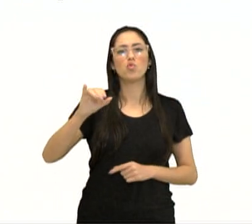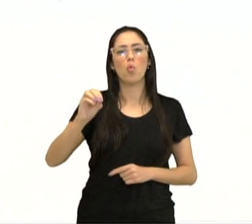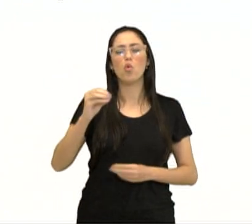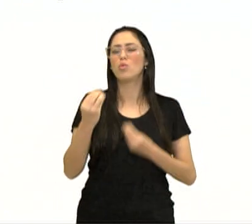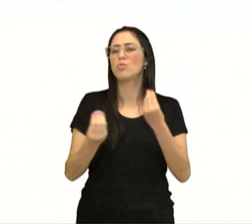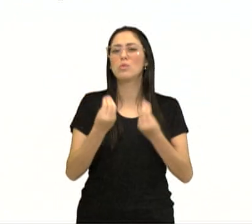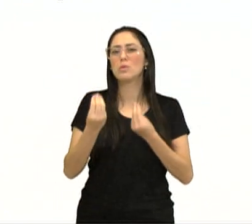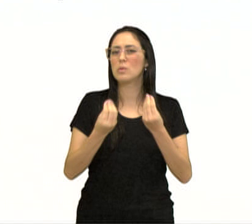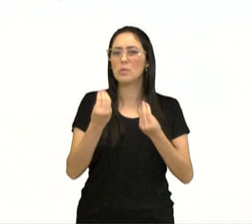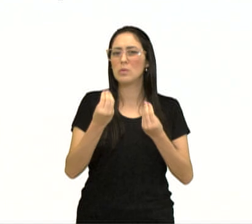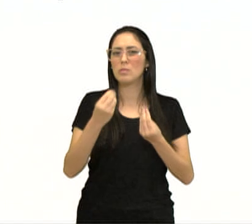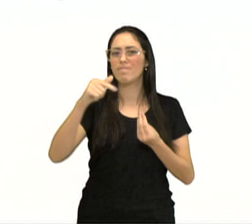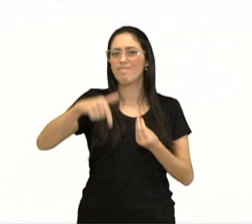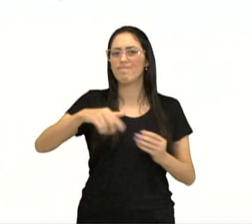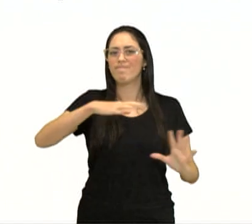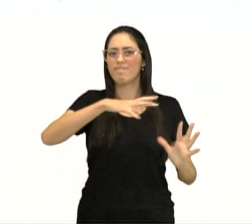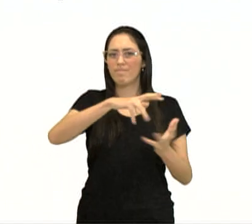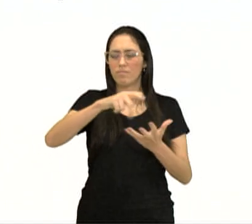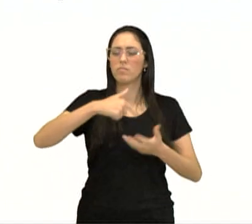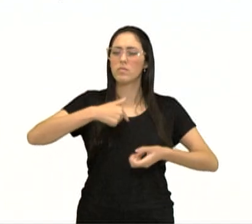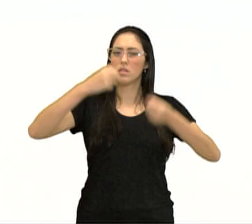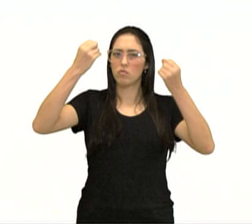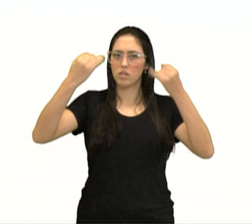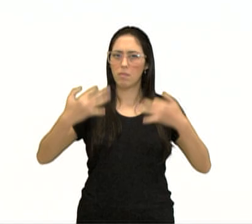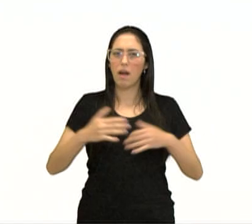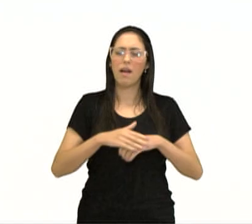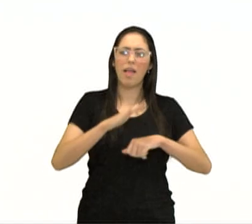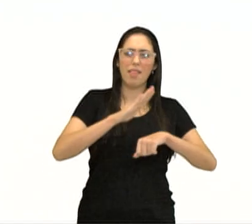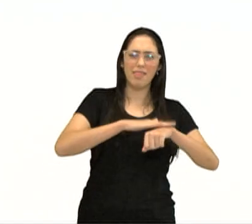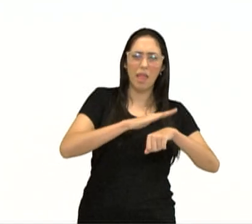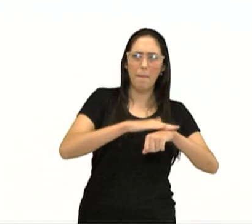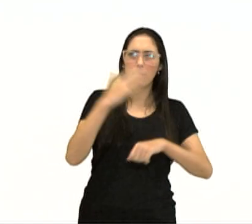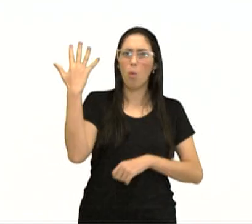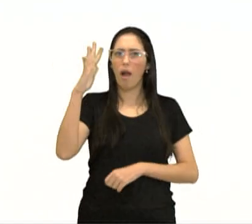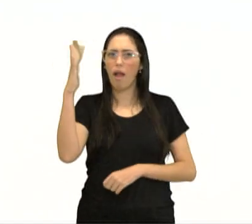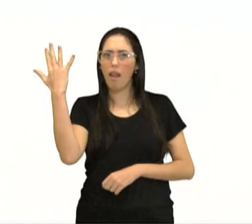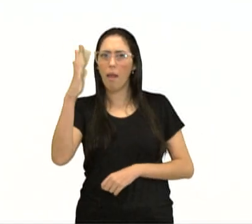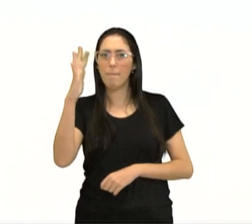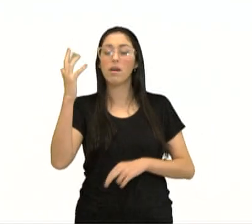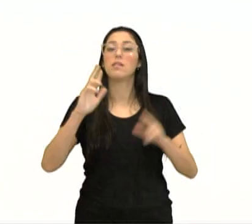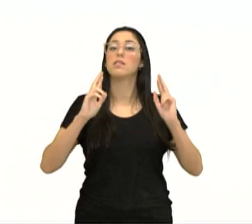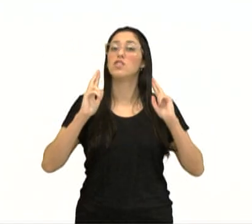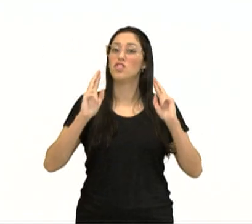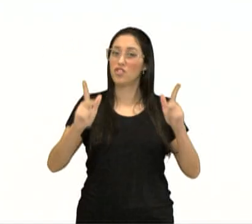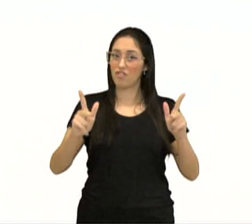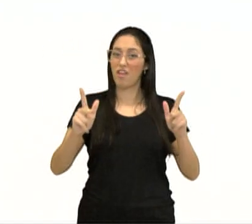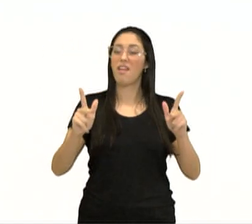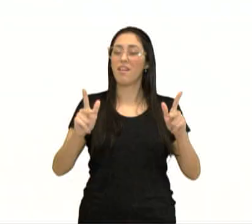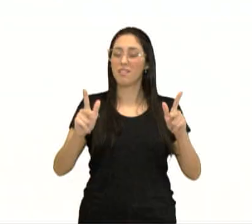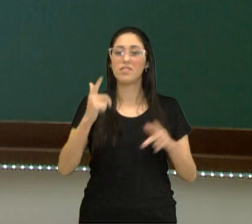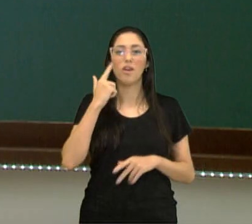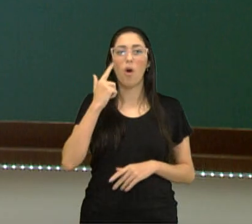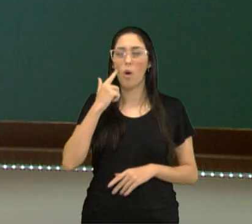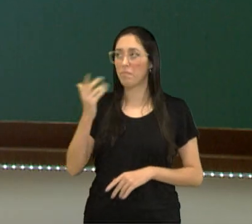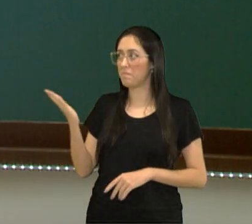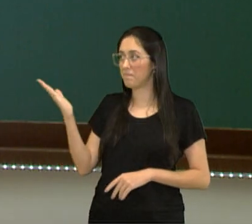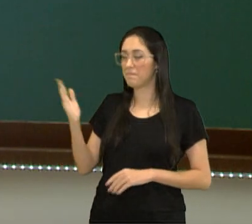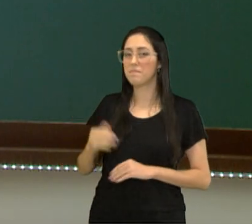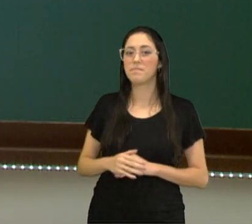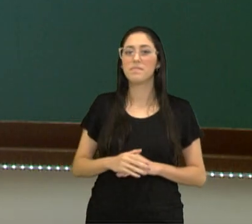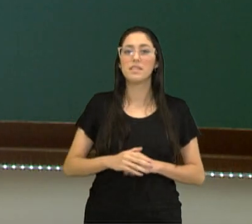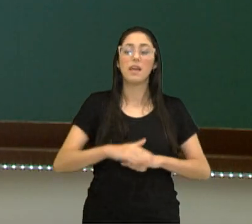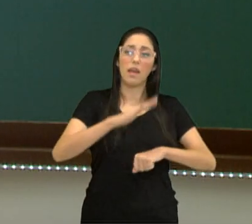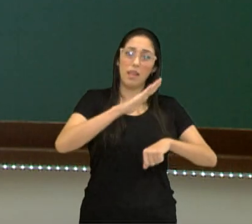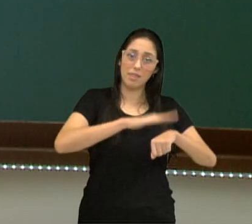Então a gente vai ver que tempo e clima não são a mesma coisa, que é exatamente o que eu já coloco para você aqui, ó. Se tempo e